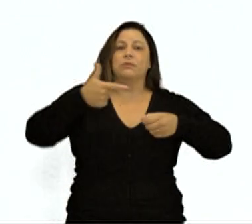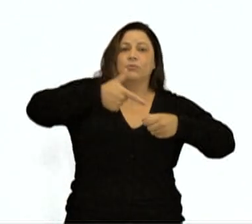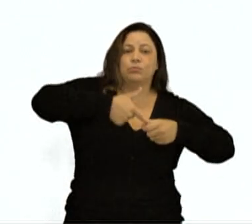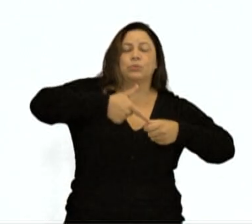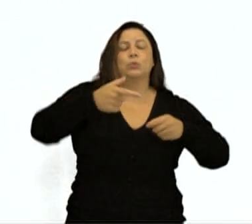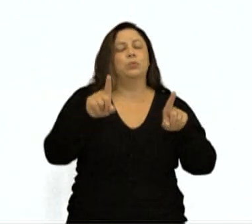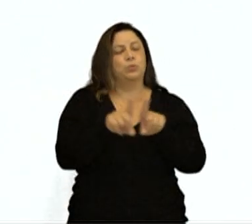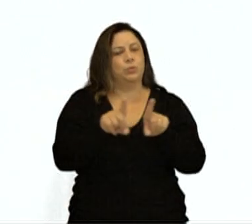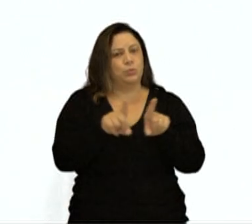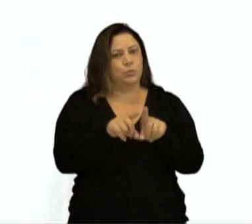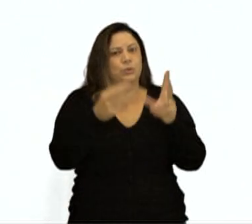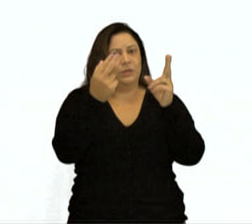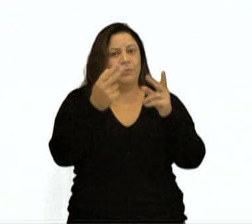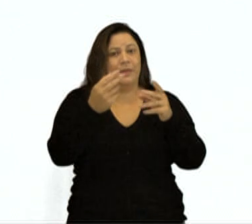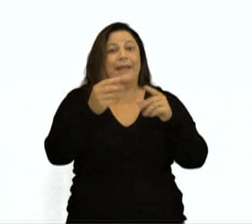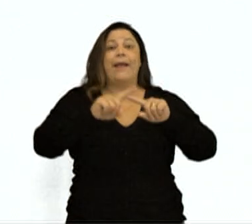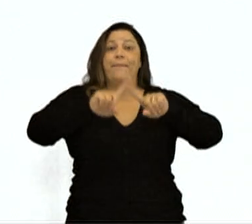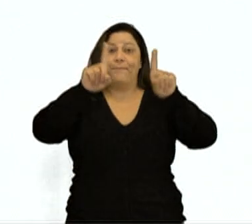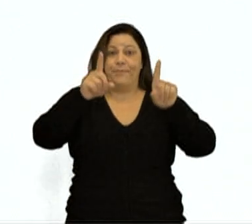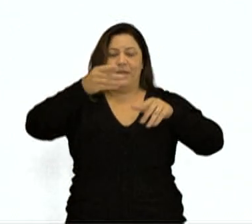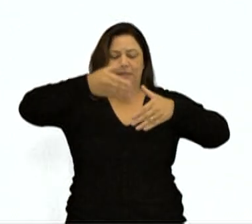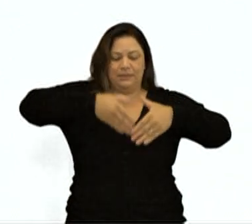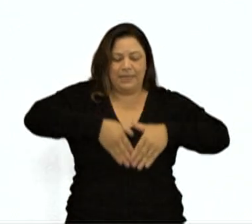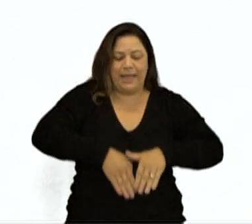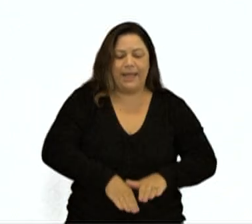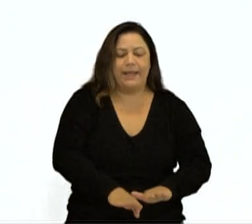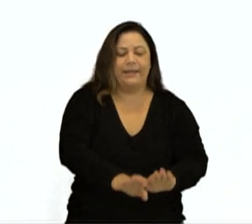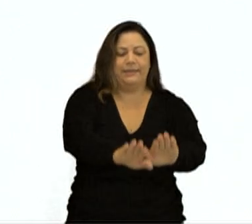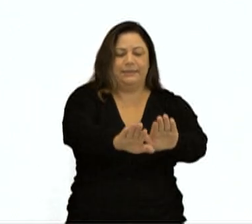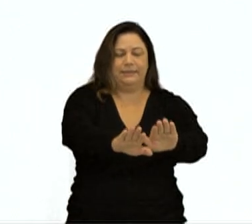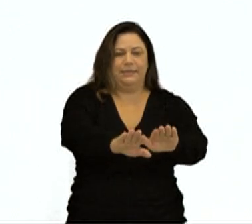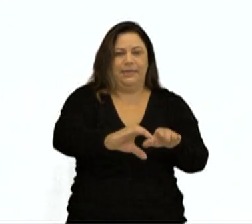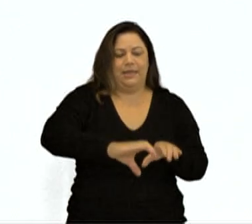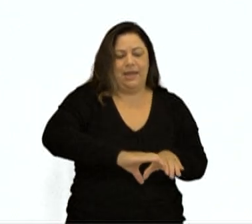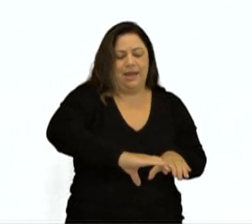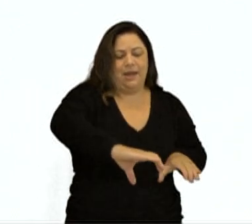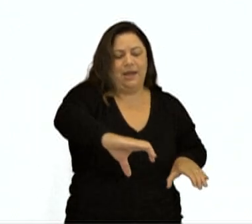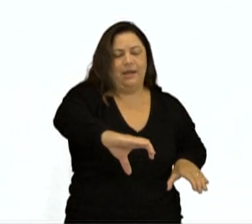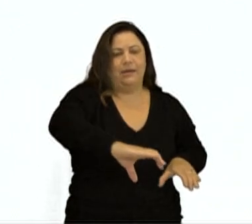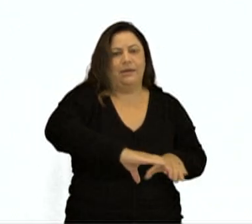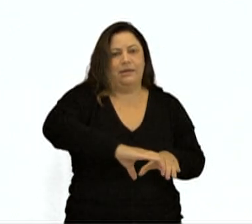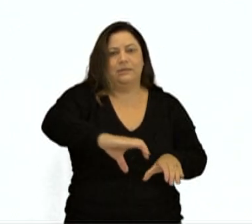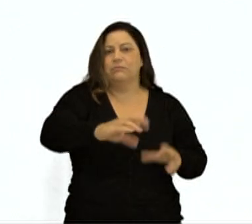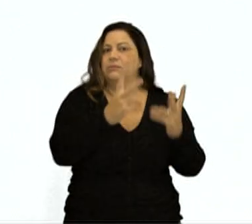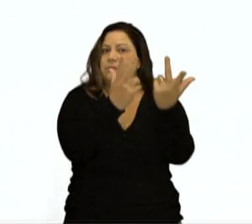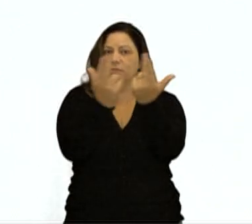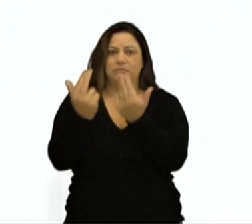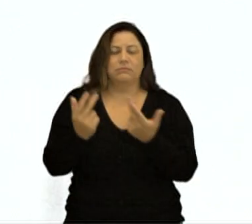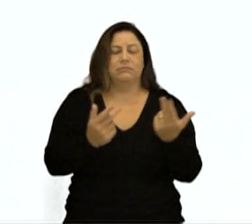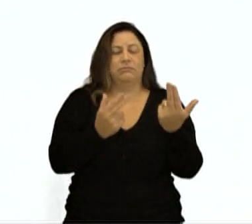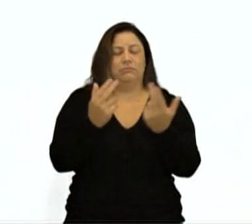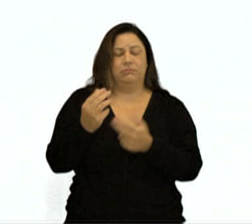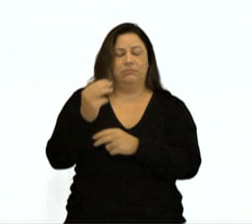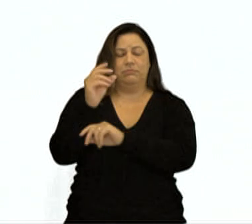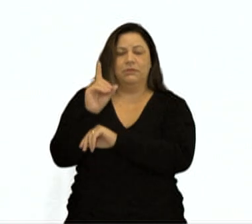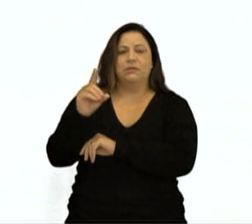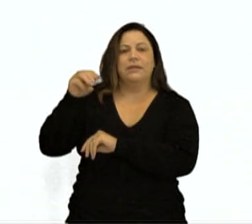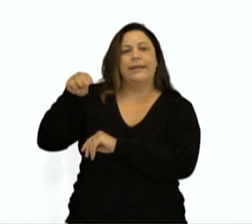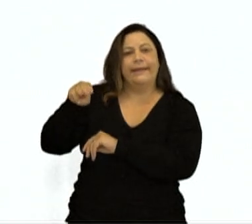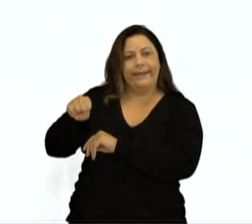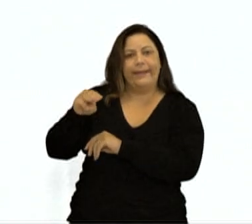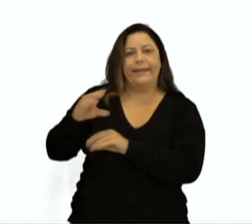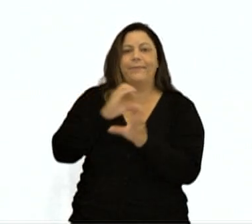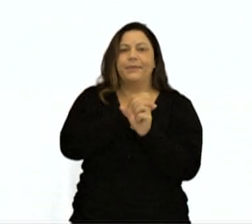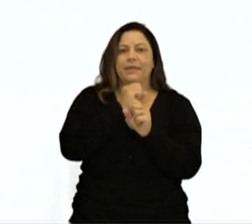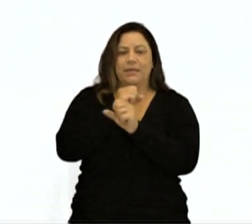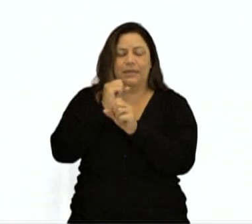só que lá enterrado, embaixo do posto. Mas é o mesmo sistema. Então, nós temos o diâmetro, para a gente calcular o volume que a gente tem que ter.